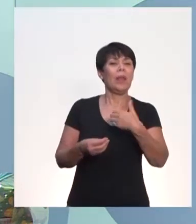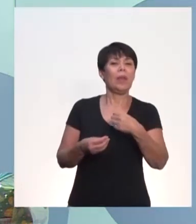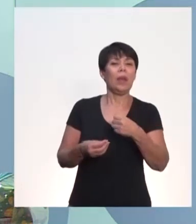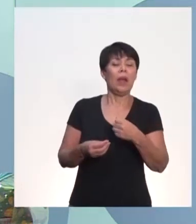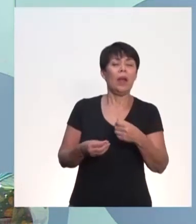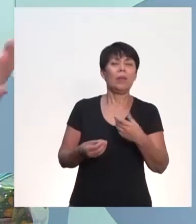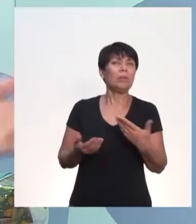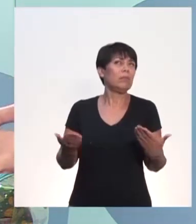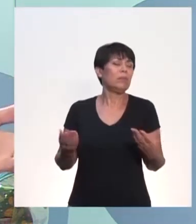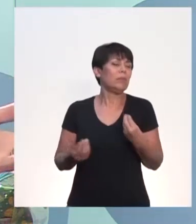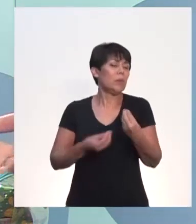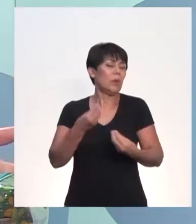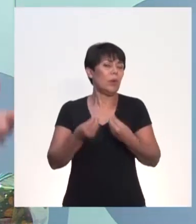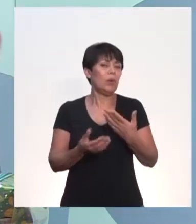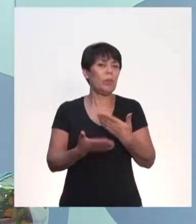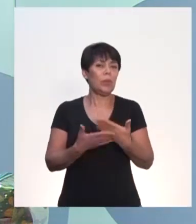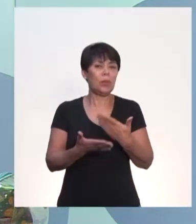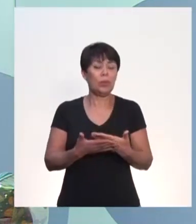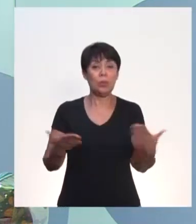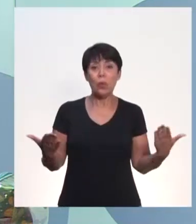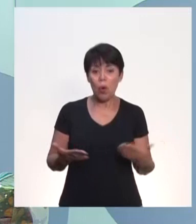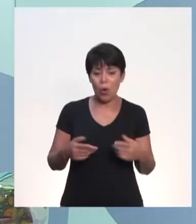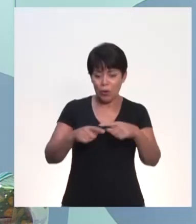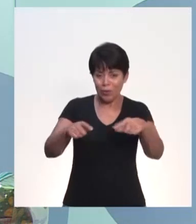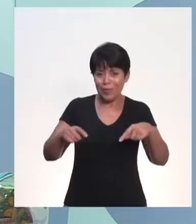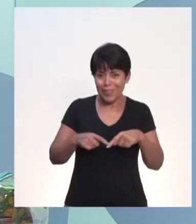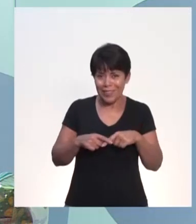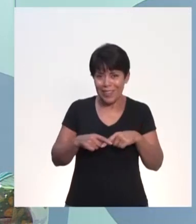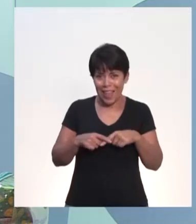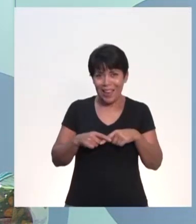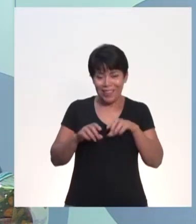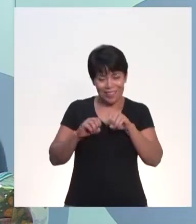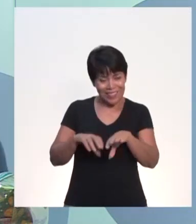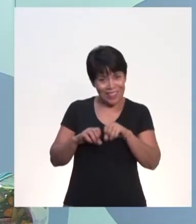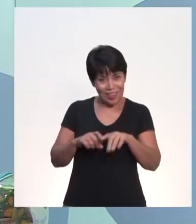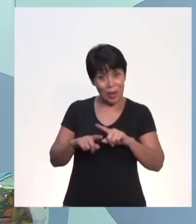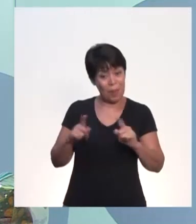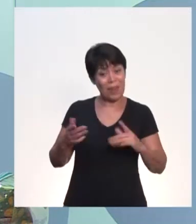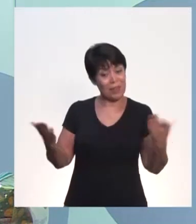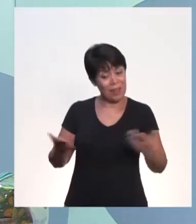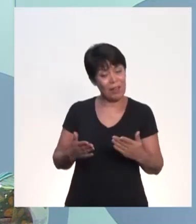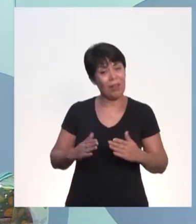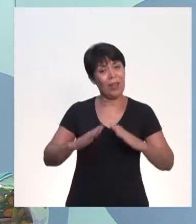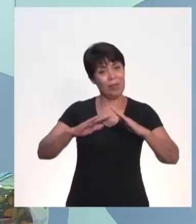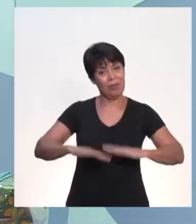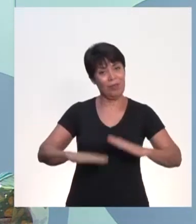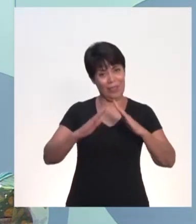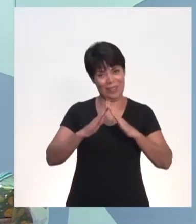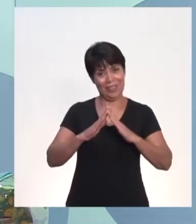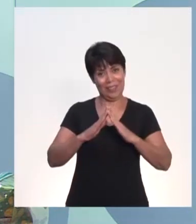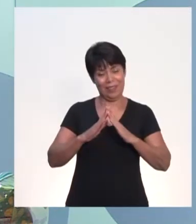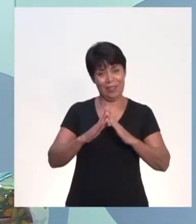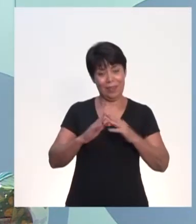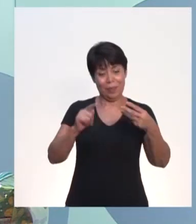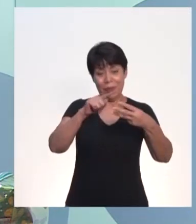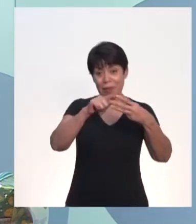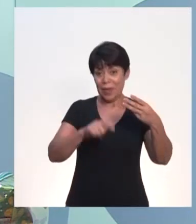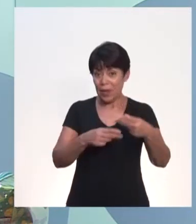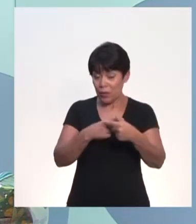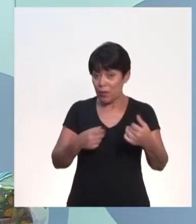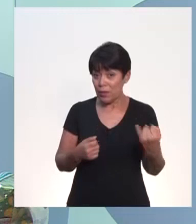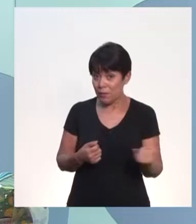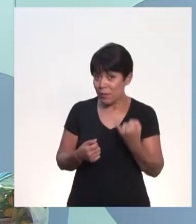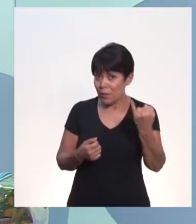estuda normalmente em sala de aula, só que agora em casa. A gente deu 3 preparativos importantes nessa